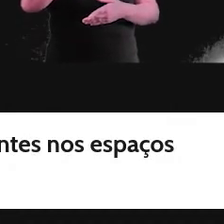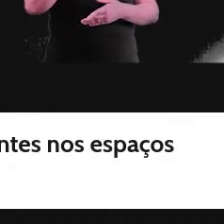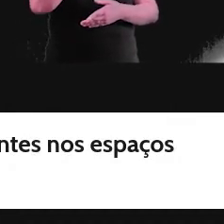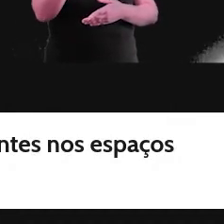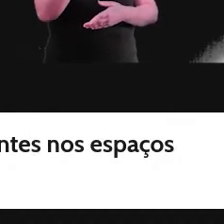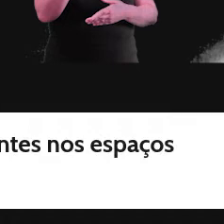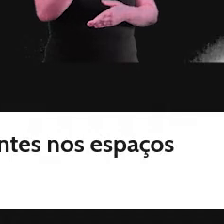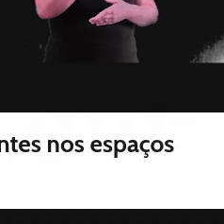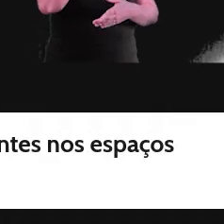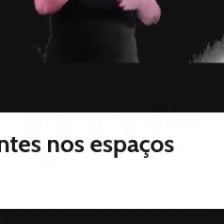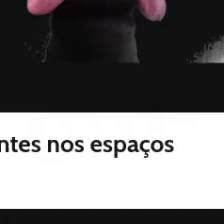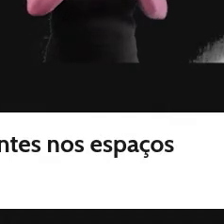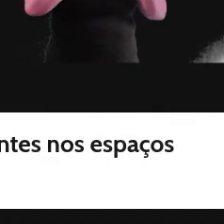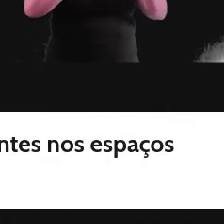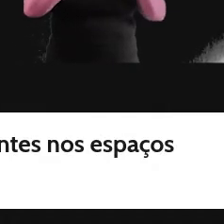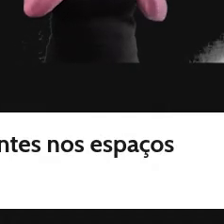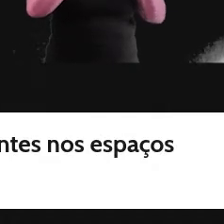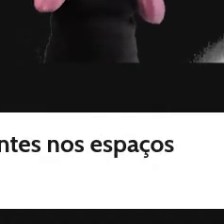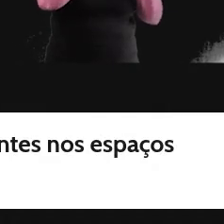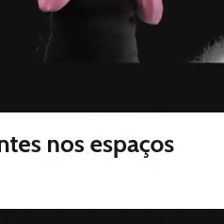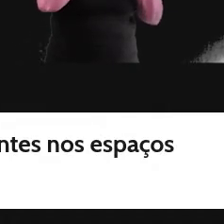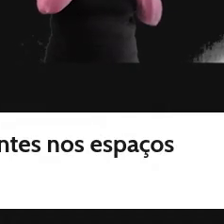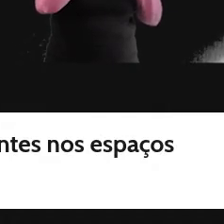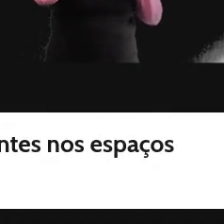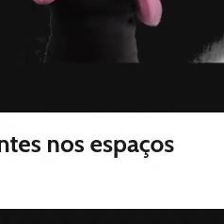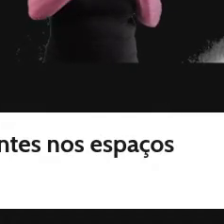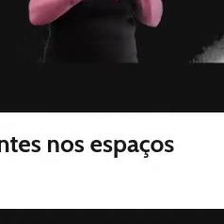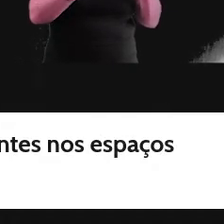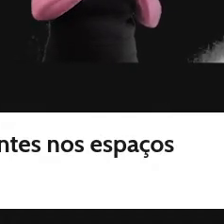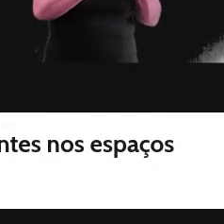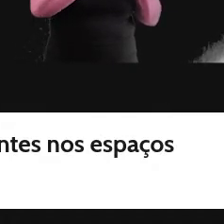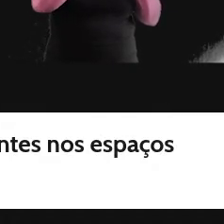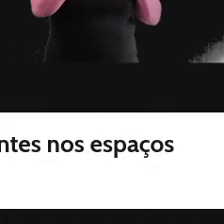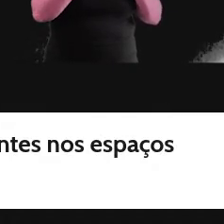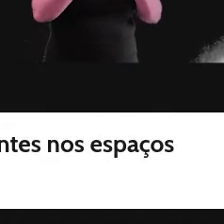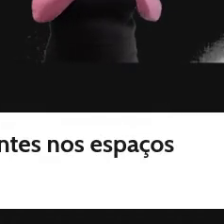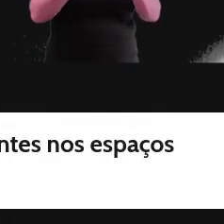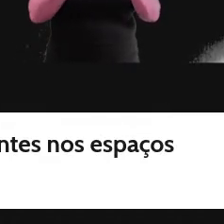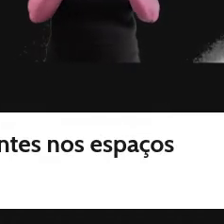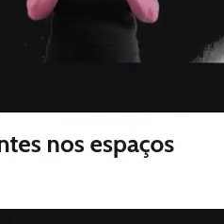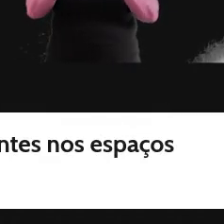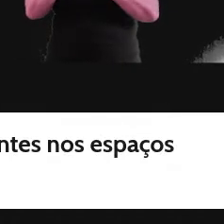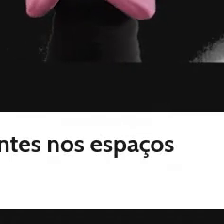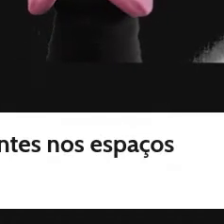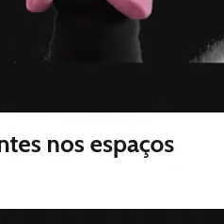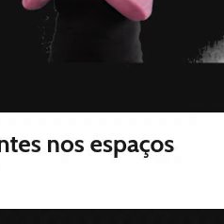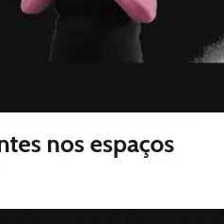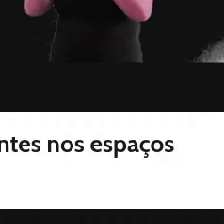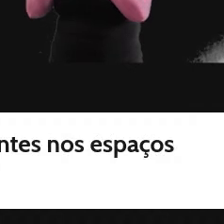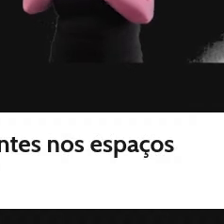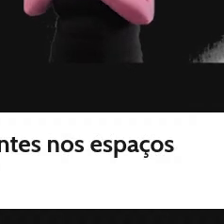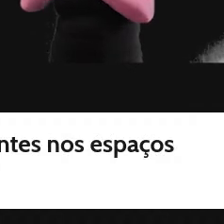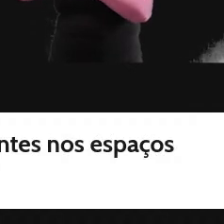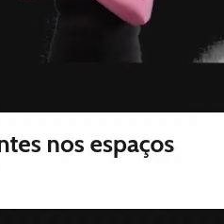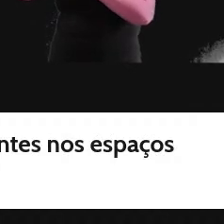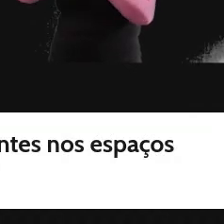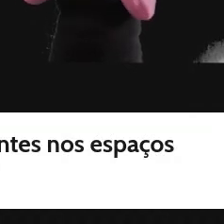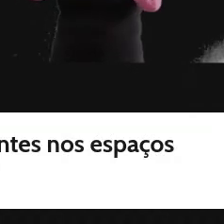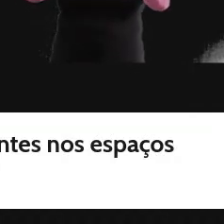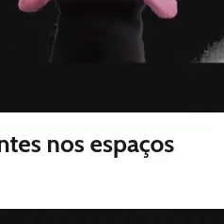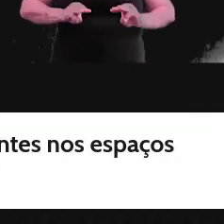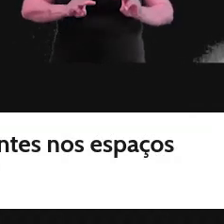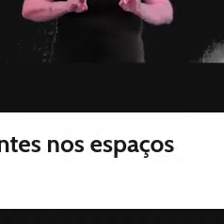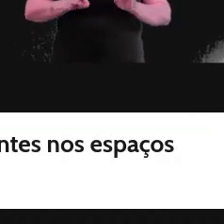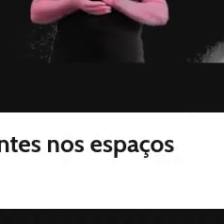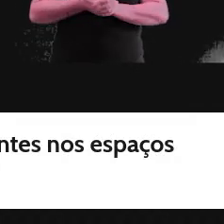de estar comunicando em língua de sinais, ele está ali representando a comunidade surda no museu. Então, a população